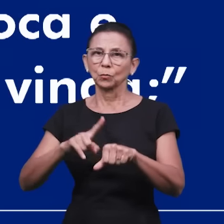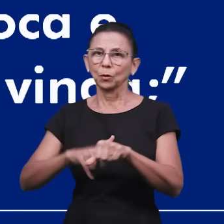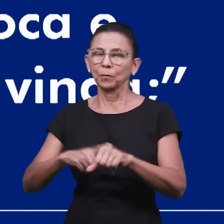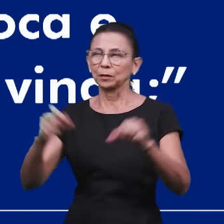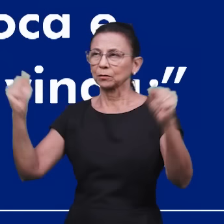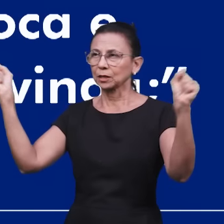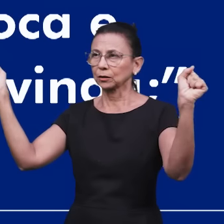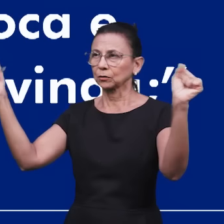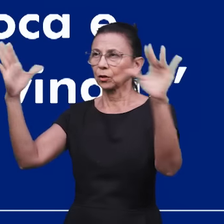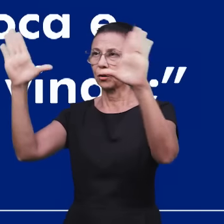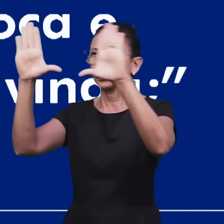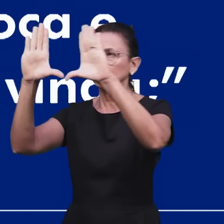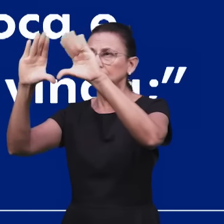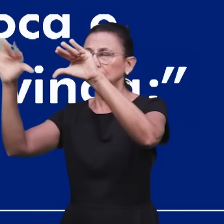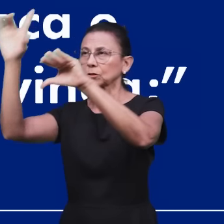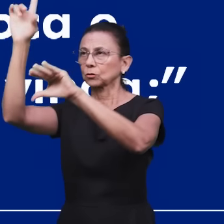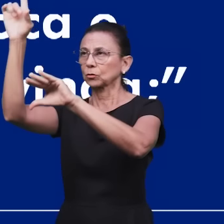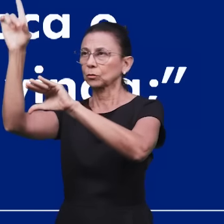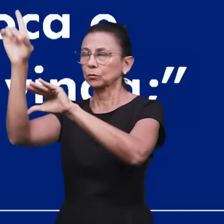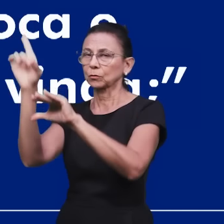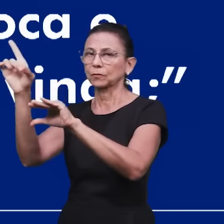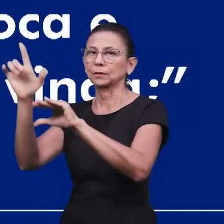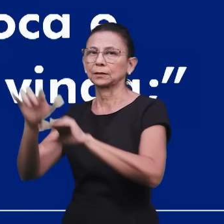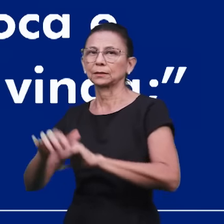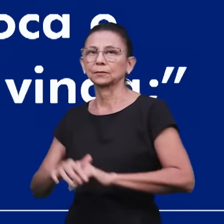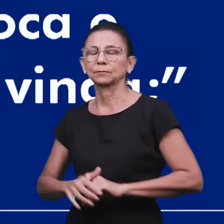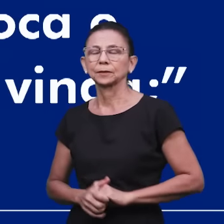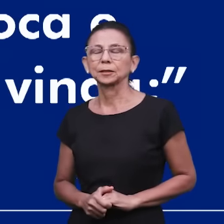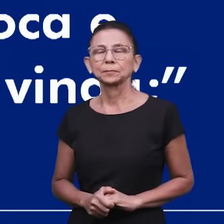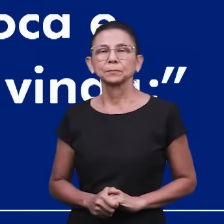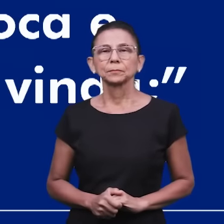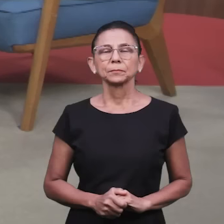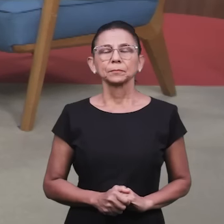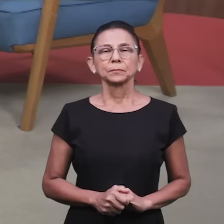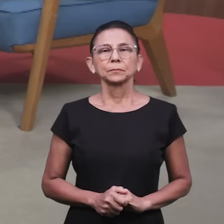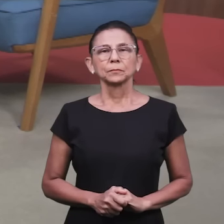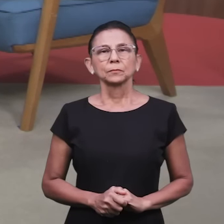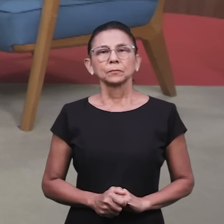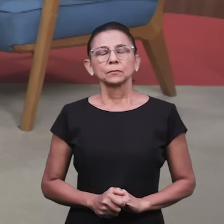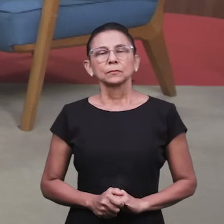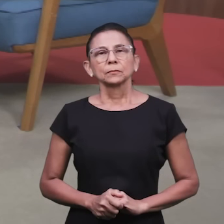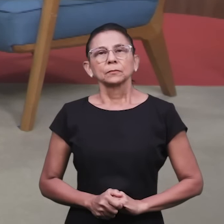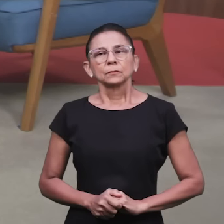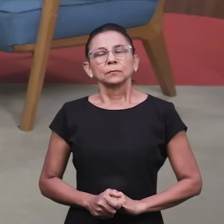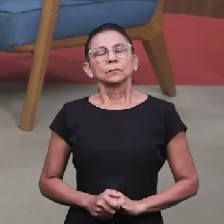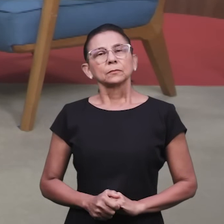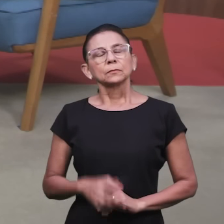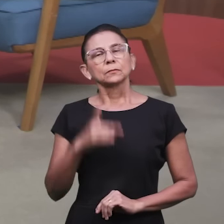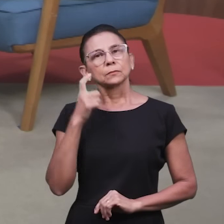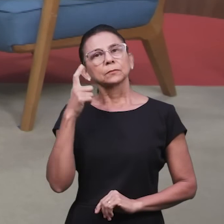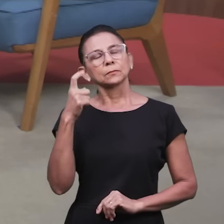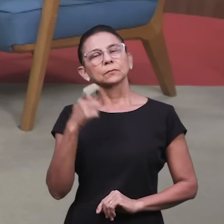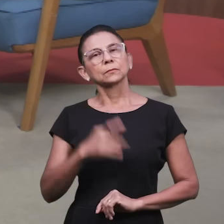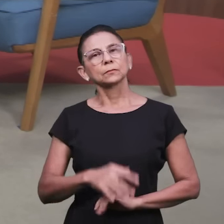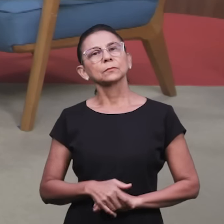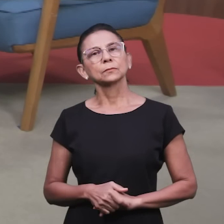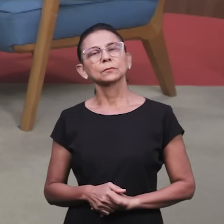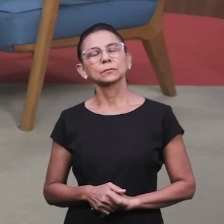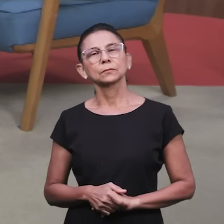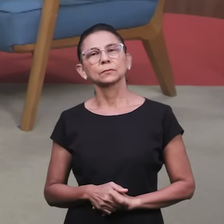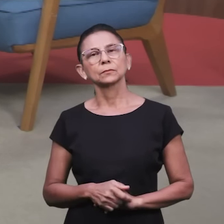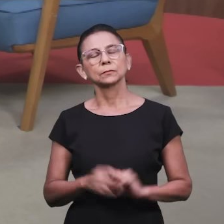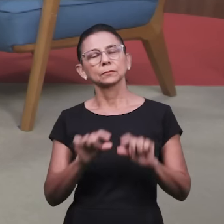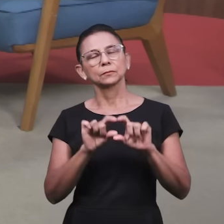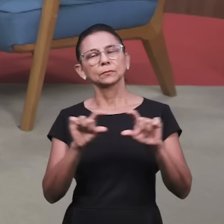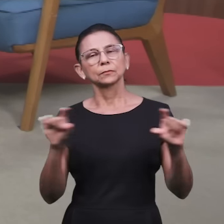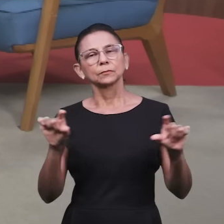vinda. Que explicação que esse verso nos traz, que aplicação que esse verso nos traz sob o ponto de vista